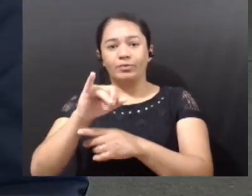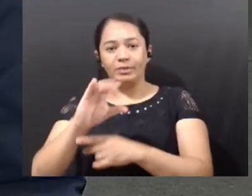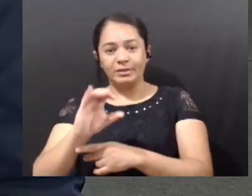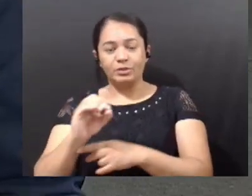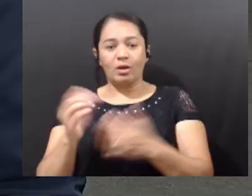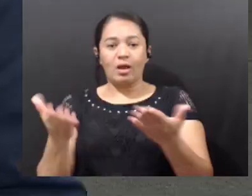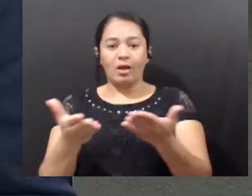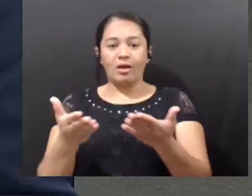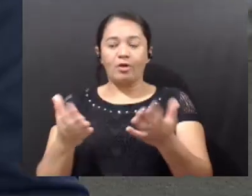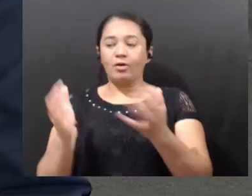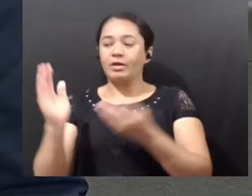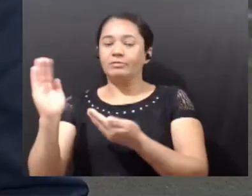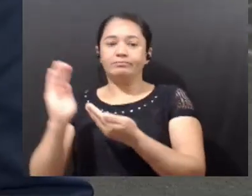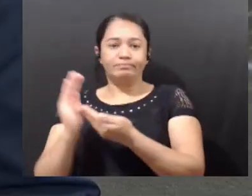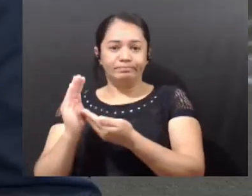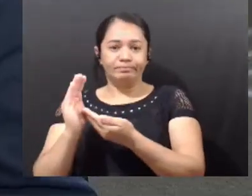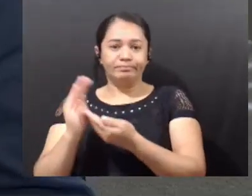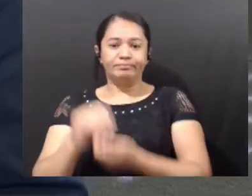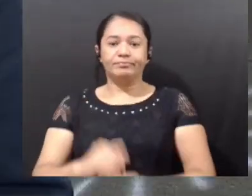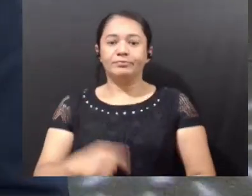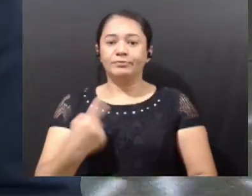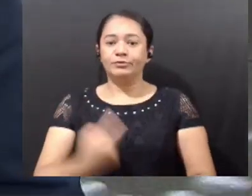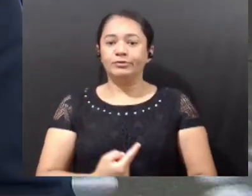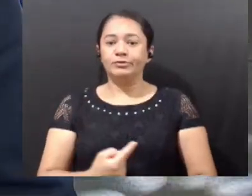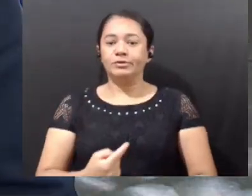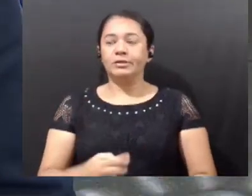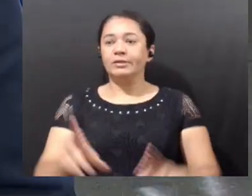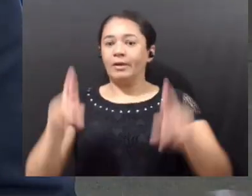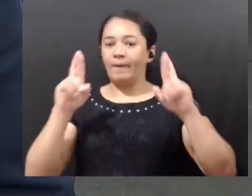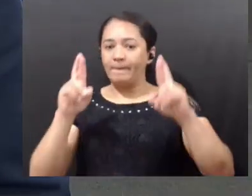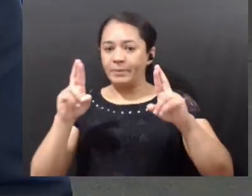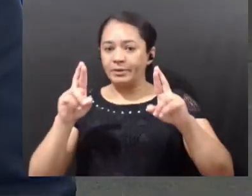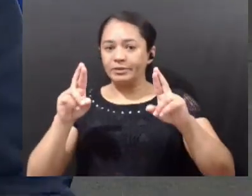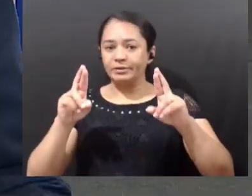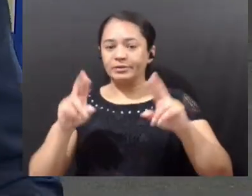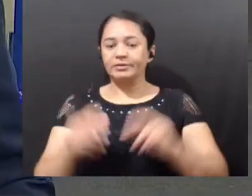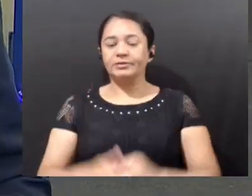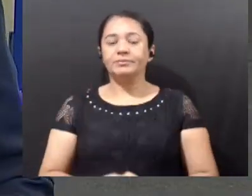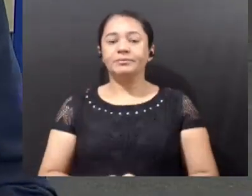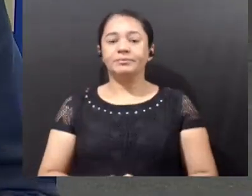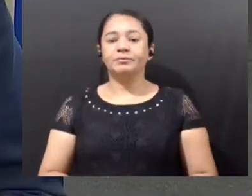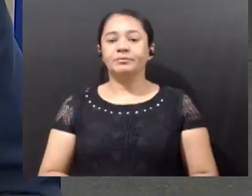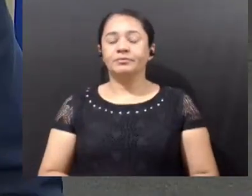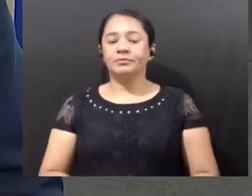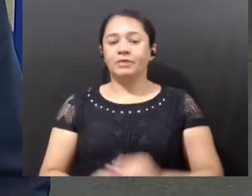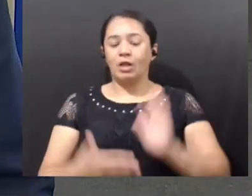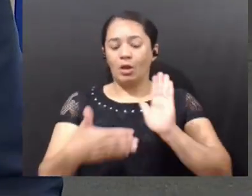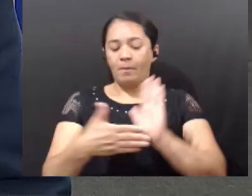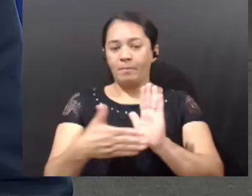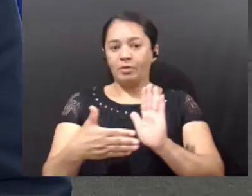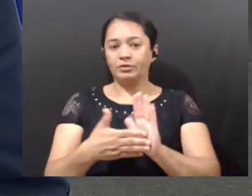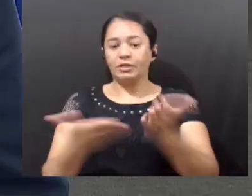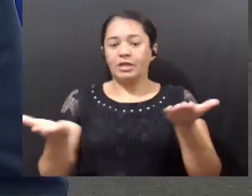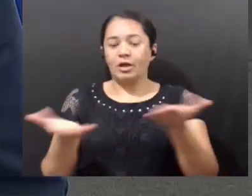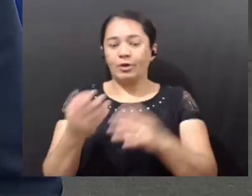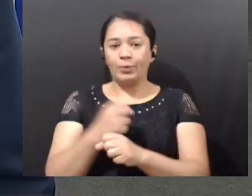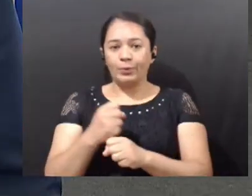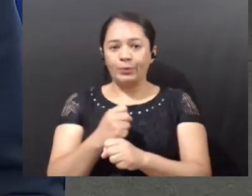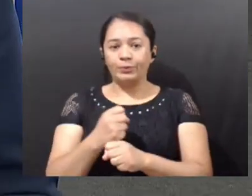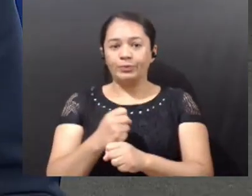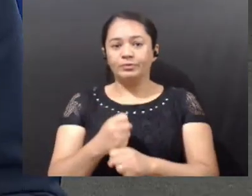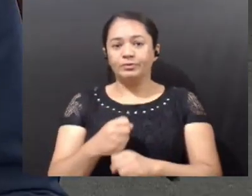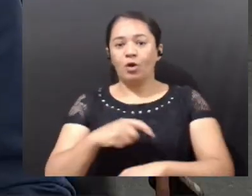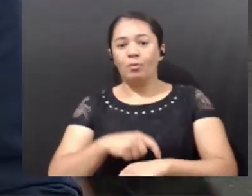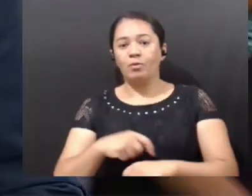né? A gente está com muita expectativa de que isso seja pautado ainda esse ano. O momento está propício para